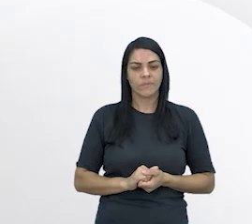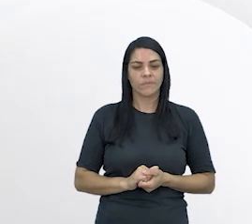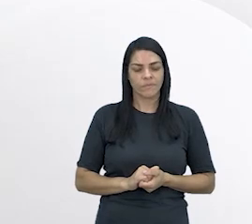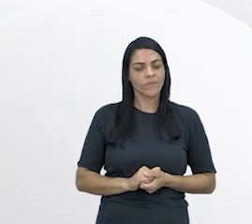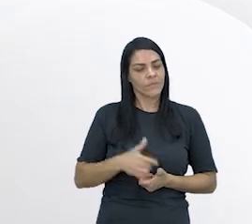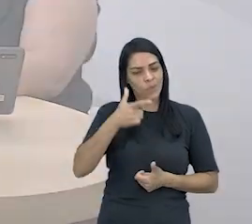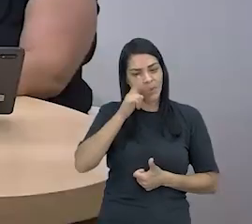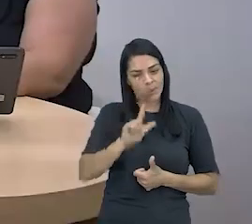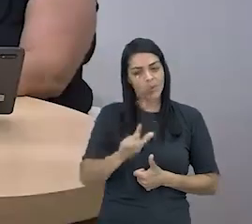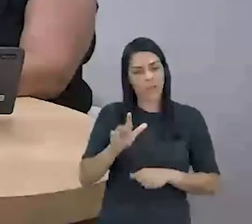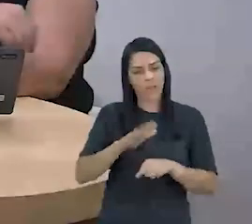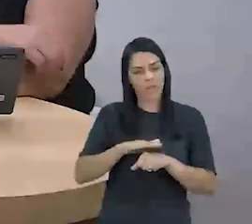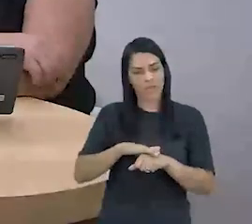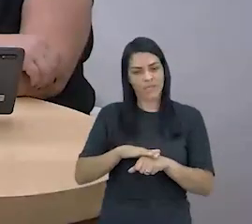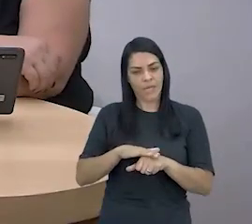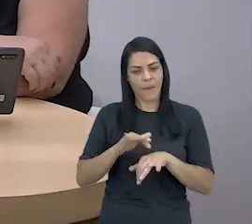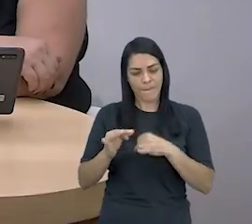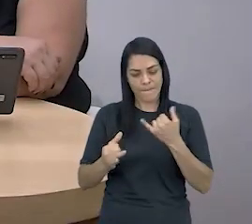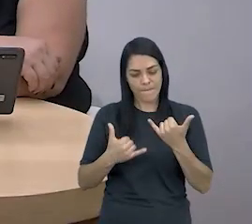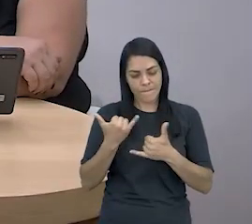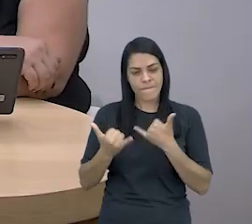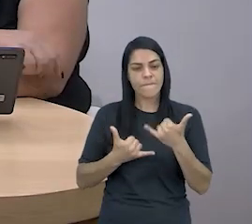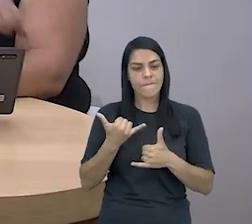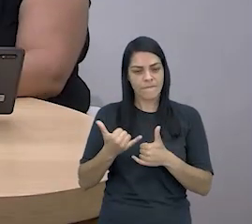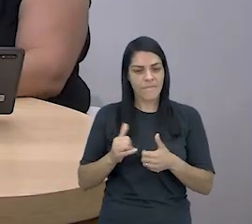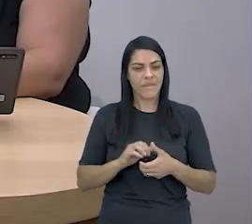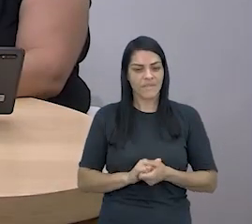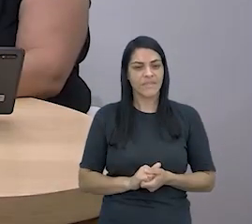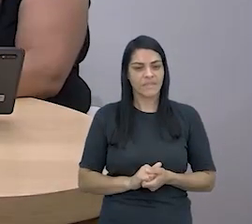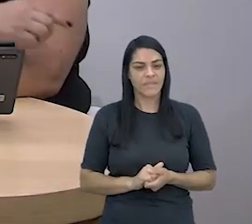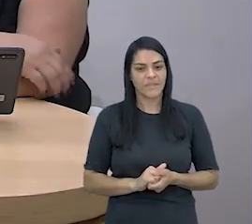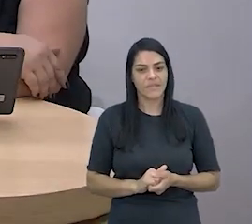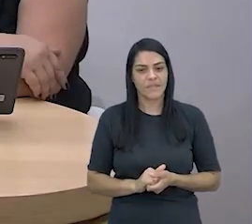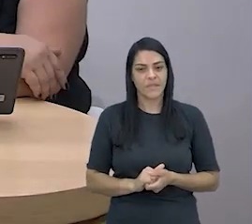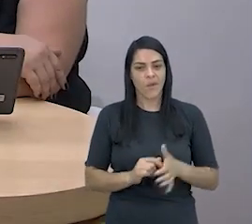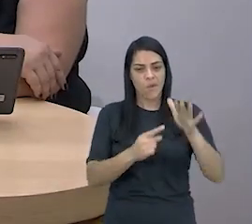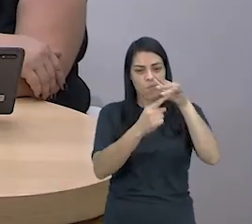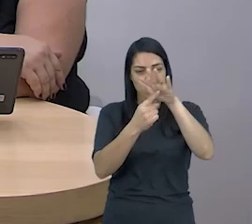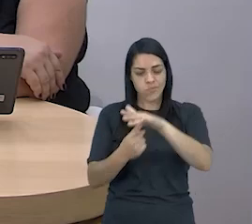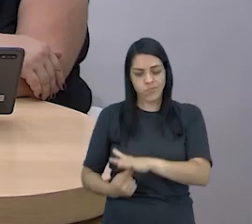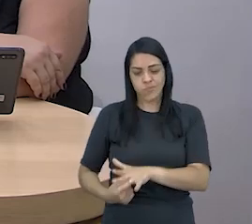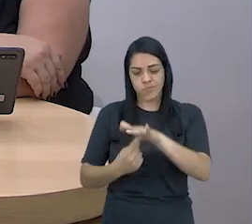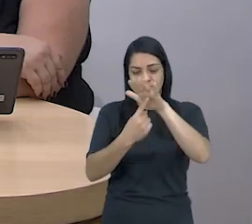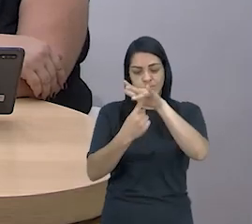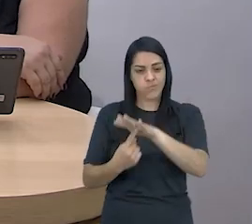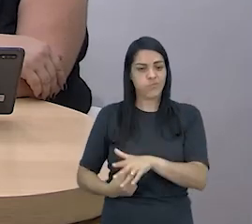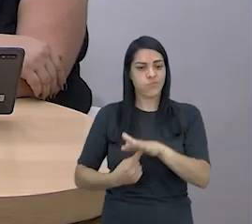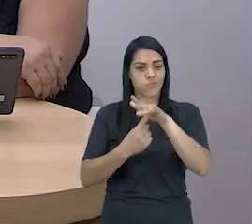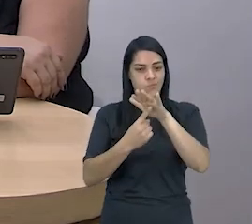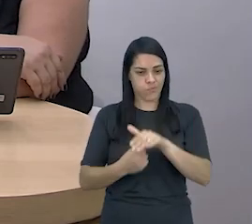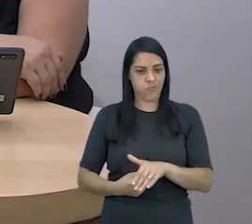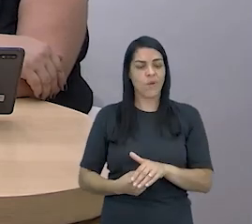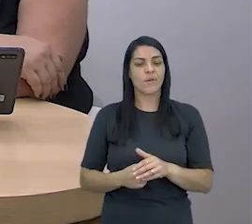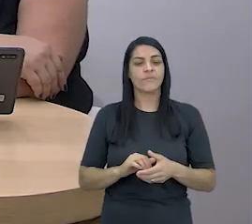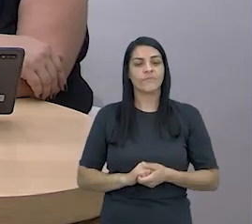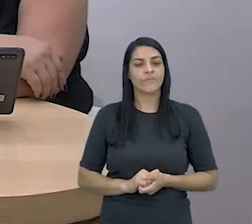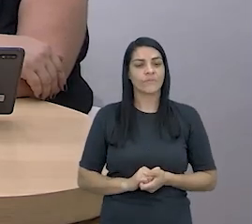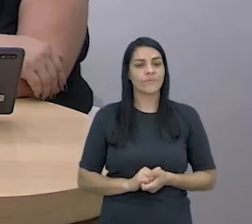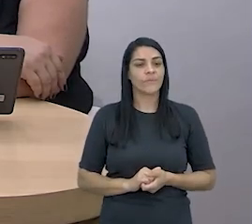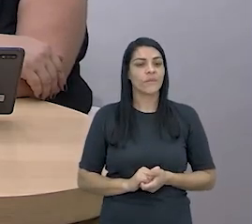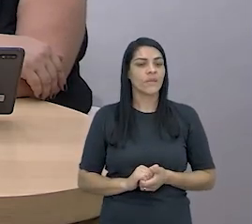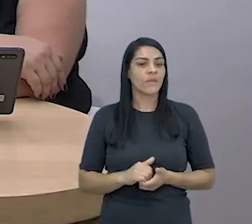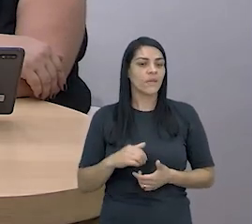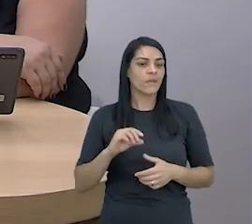né? Isso, que é o... exatamente. Que ele vai sair isso. E vai voar, por exemplo, né? Eu estou